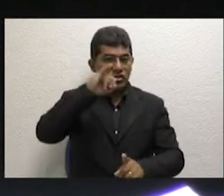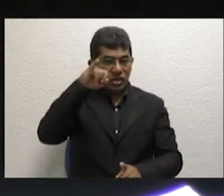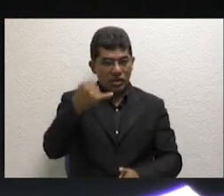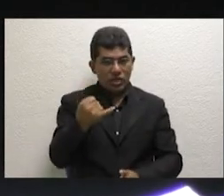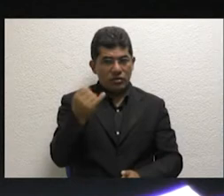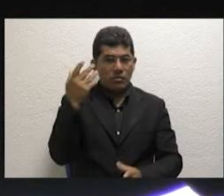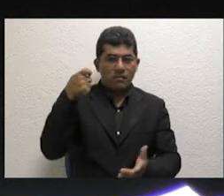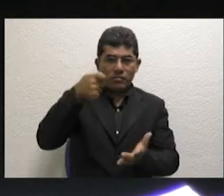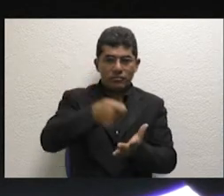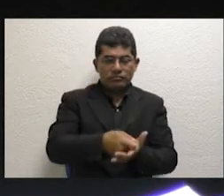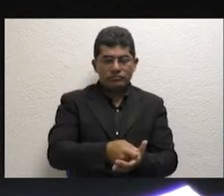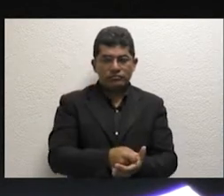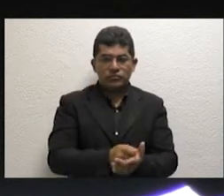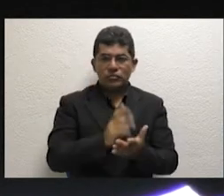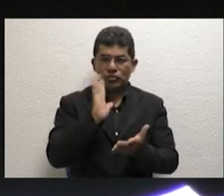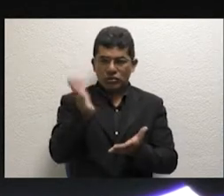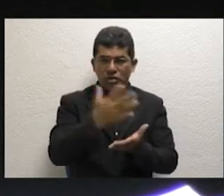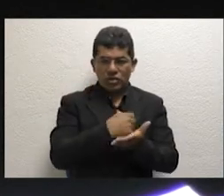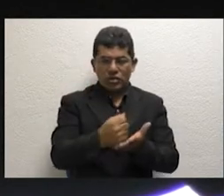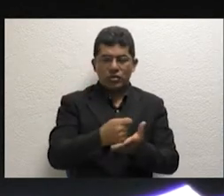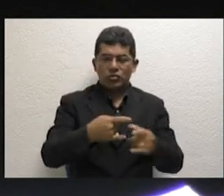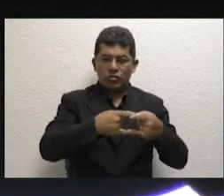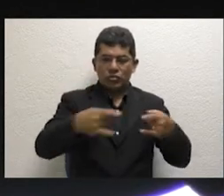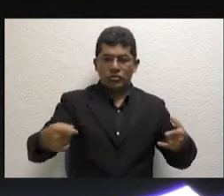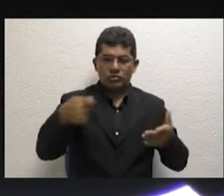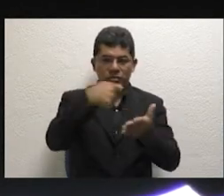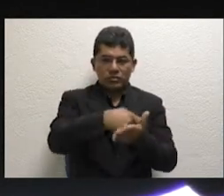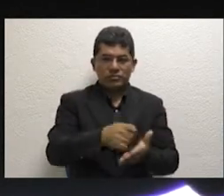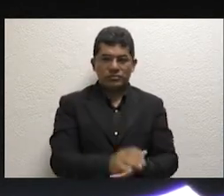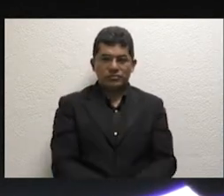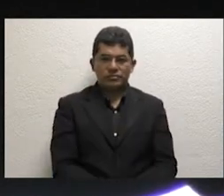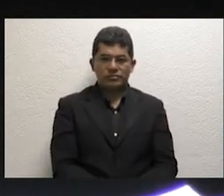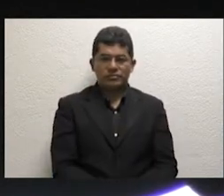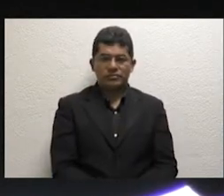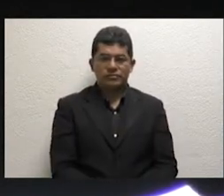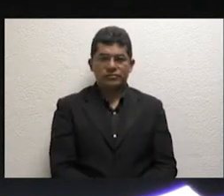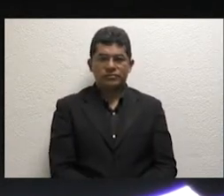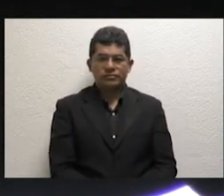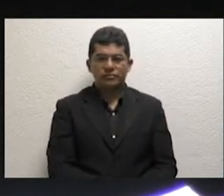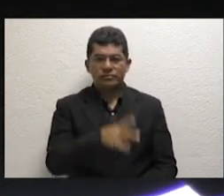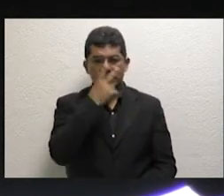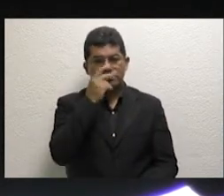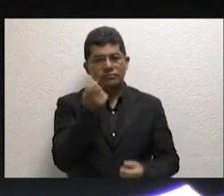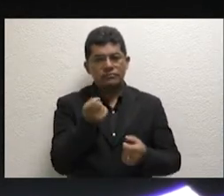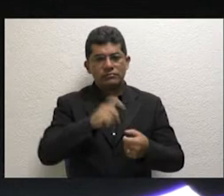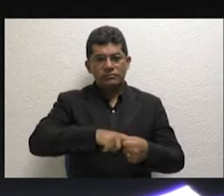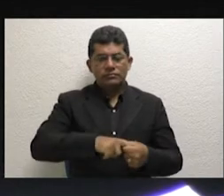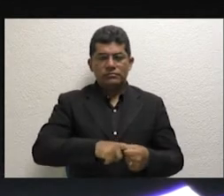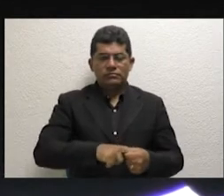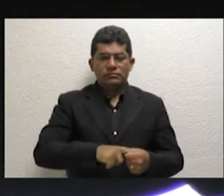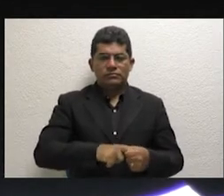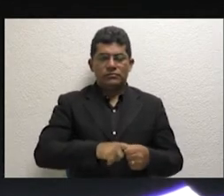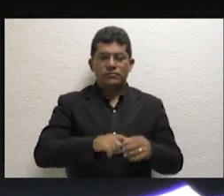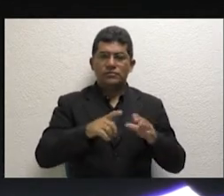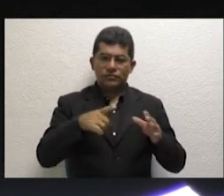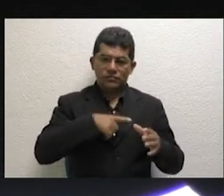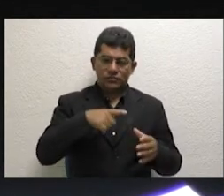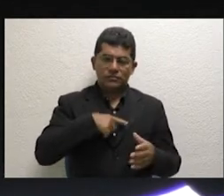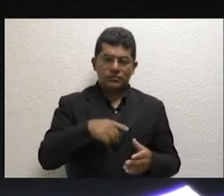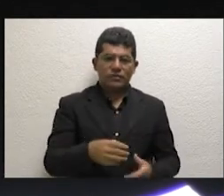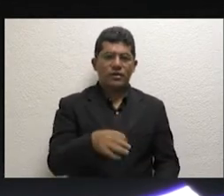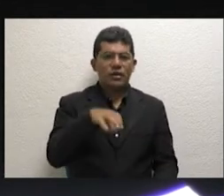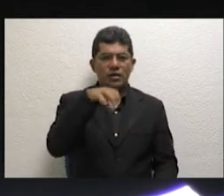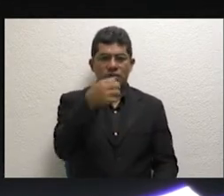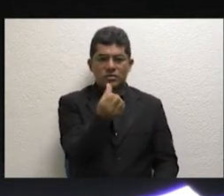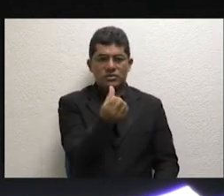oferecido no contra-cheque acréscimo já portanto de 6 milhões